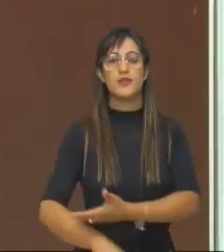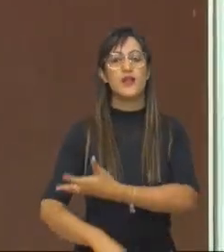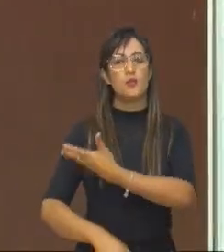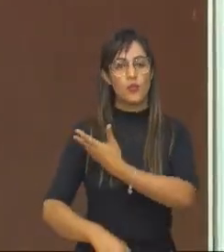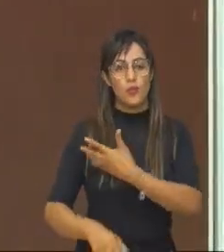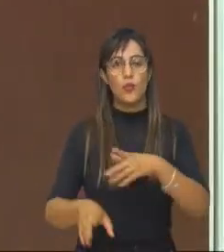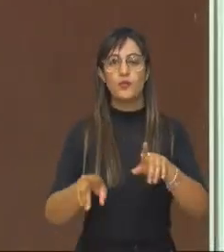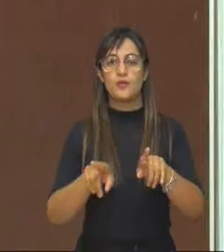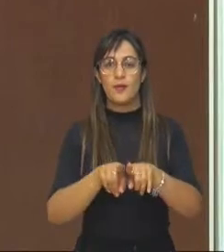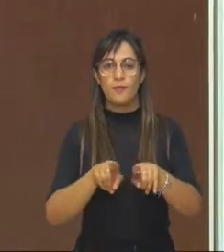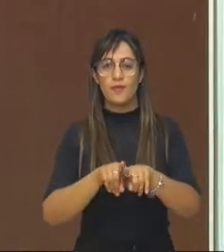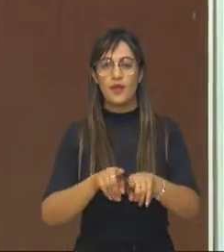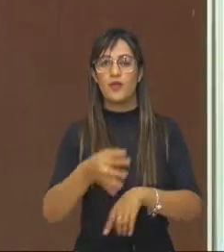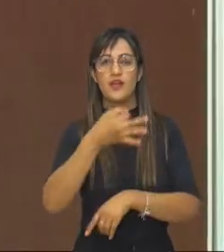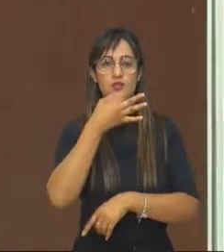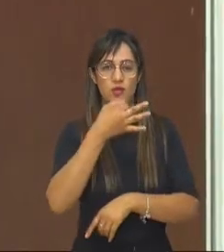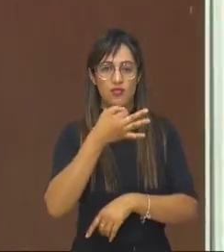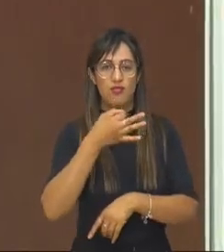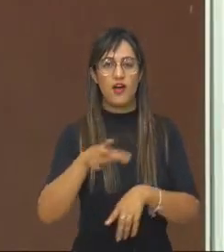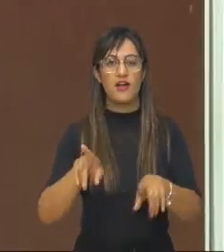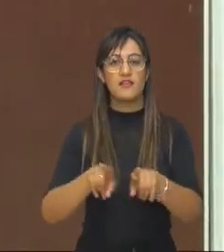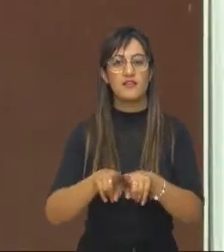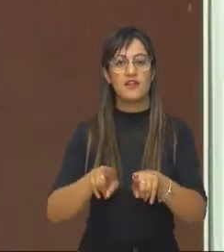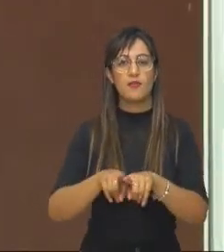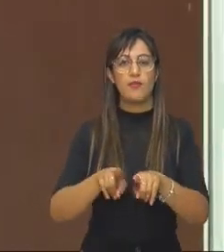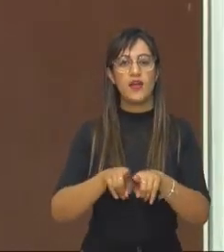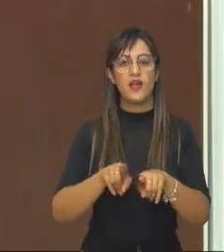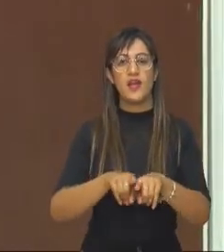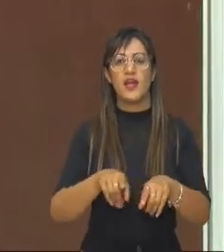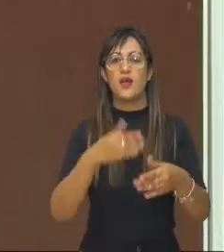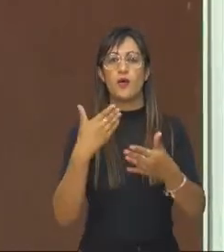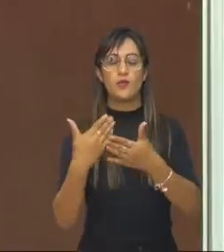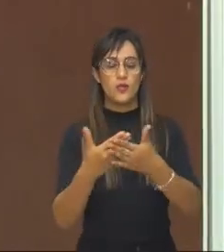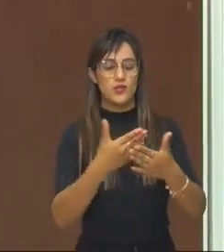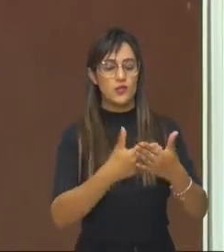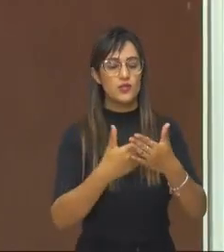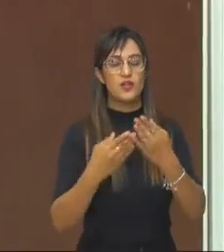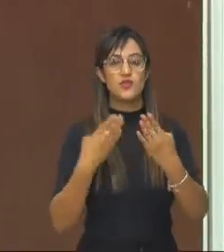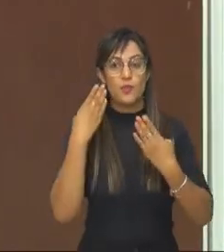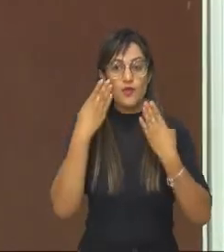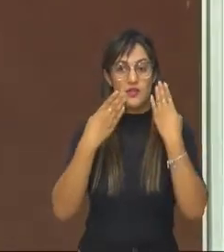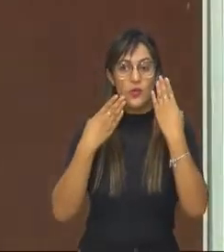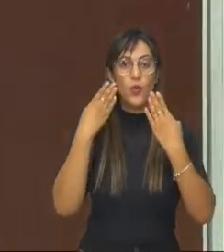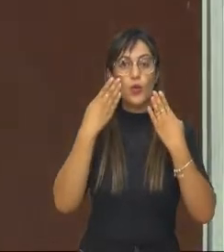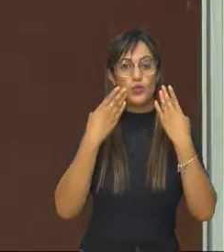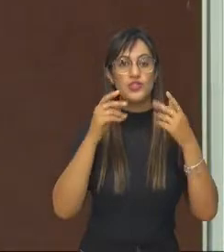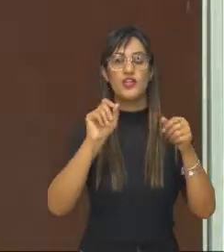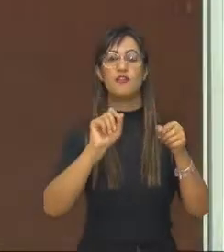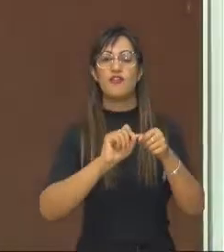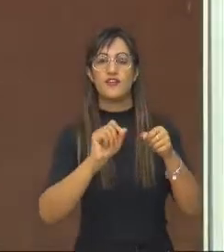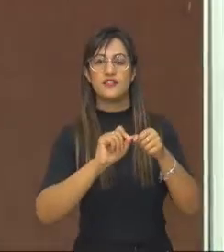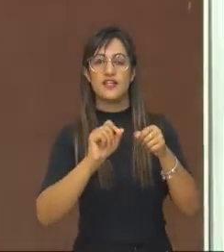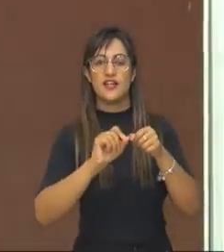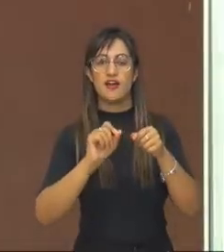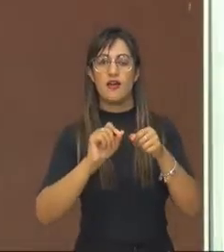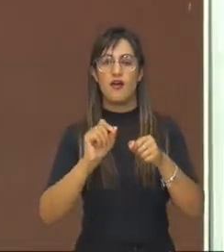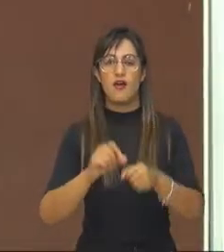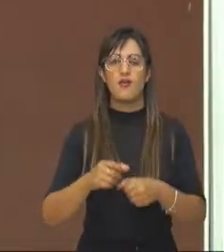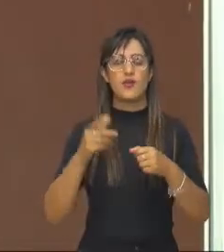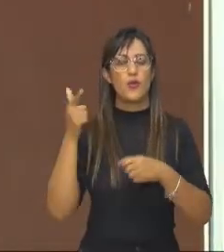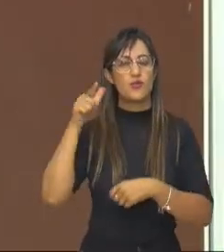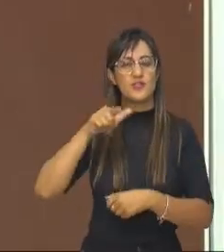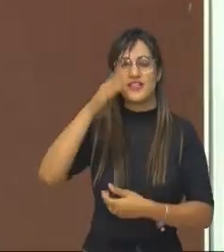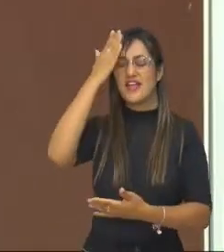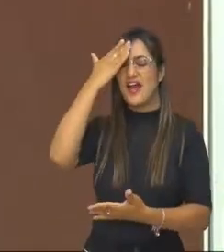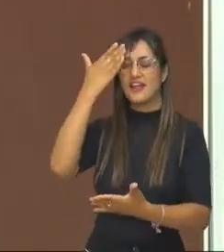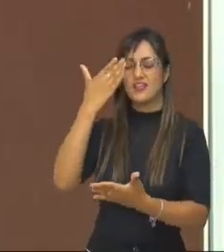sua fala, porque, por diversas vezes, enquanto estudante de psicologia, faziam que eu pudesse acreditar de que esse